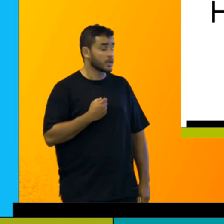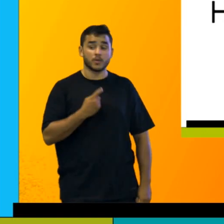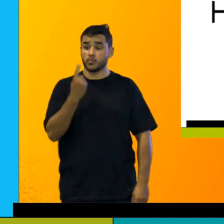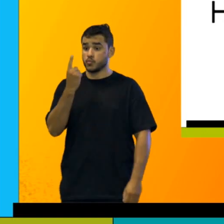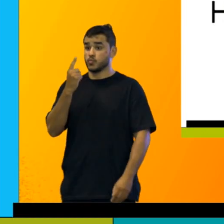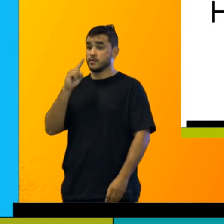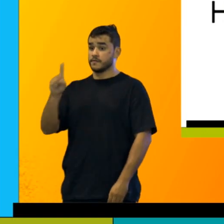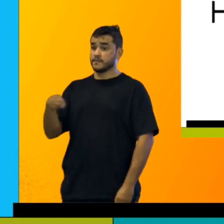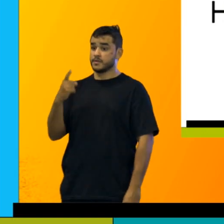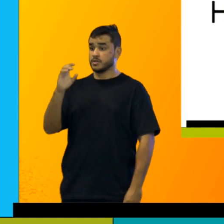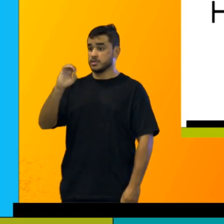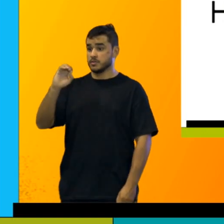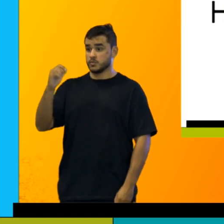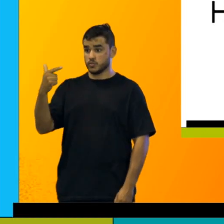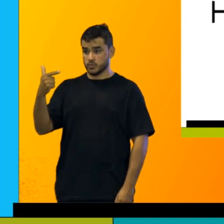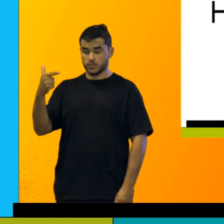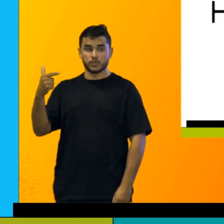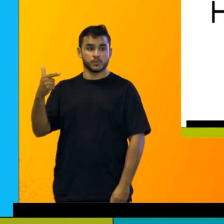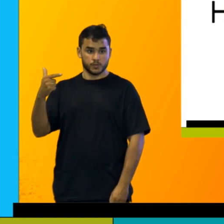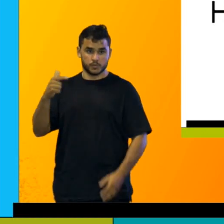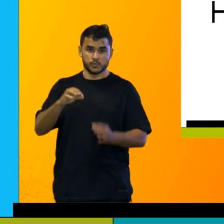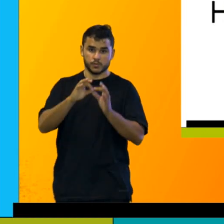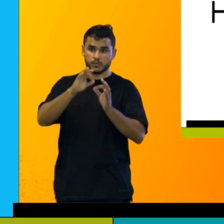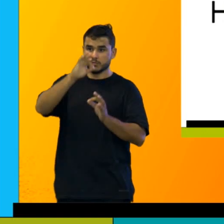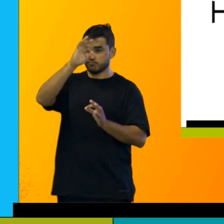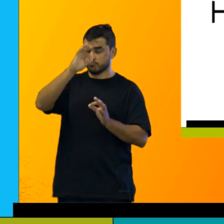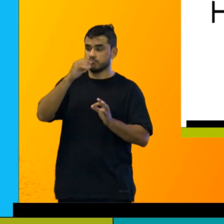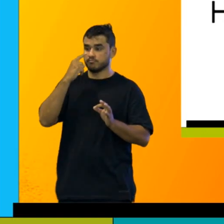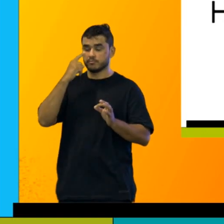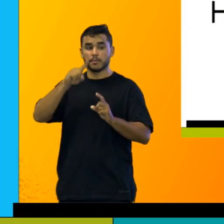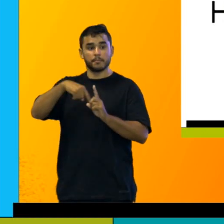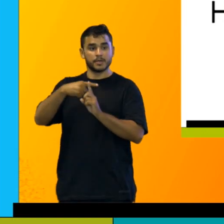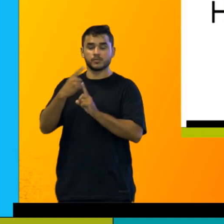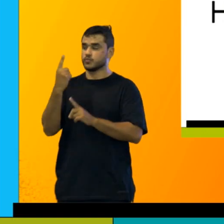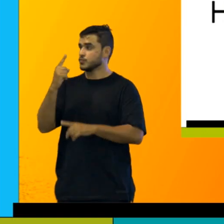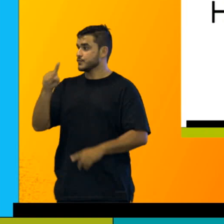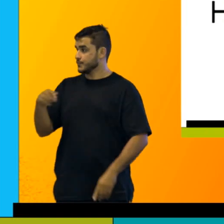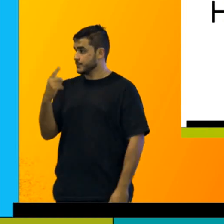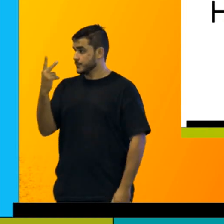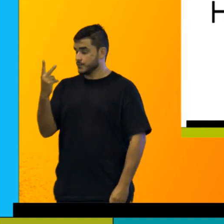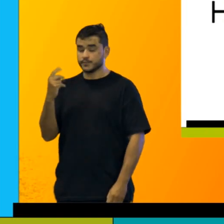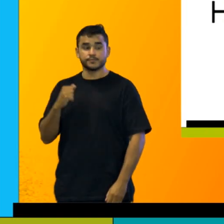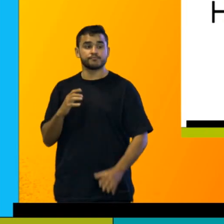1,02, que é a altura do triângulo, mais 1,2, dá quanto?